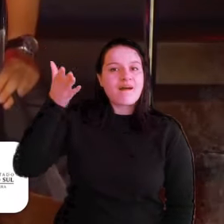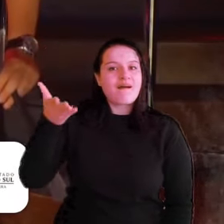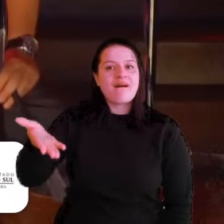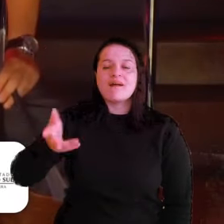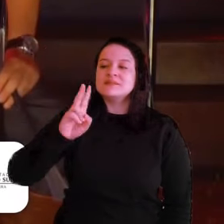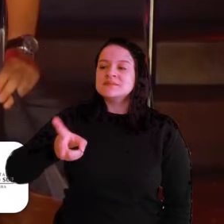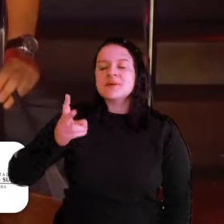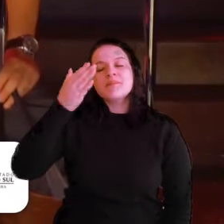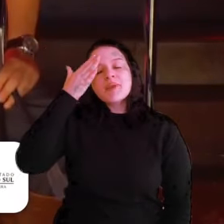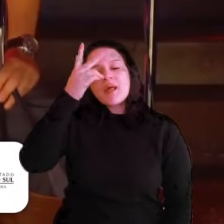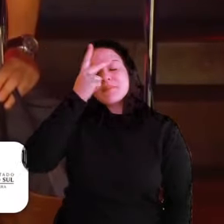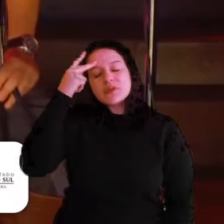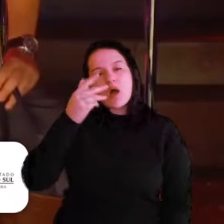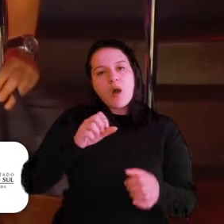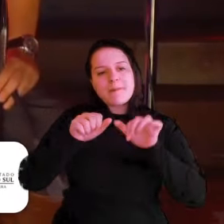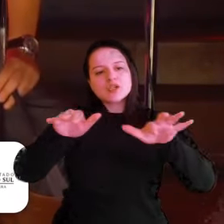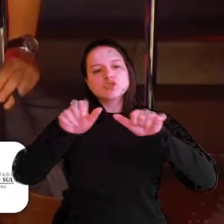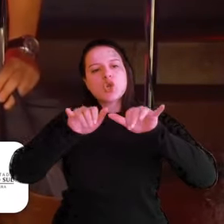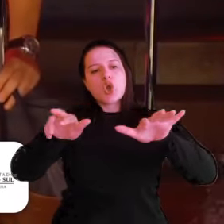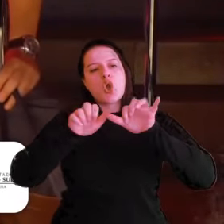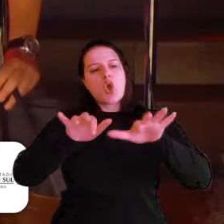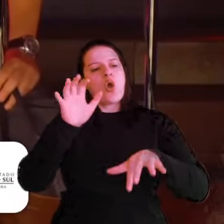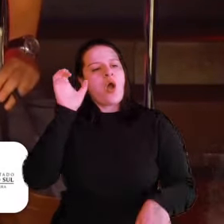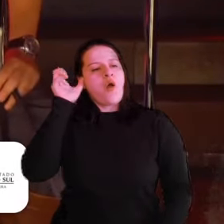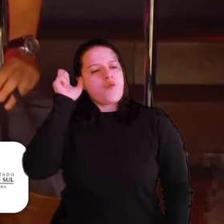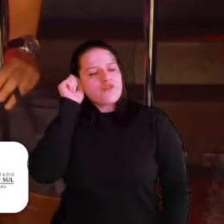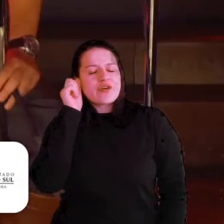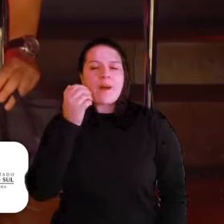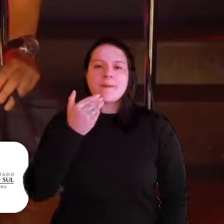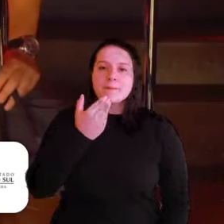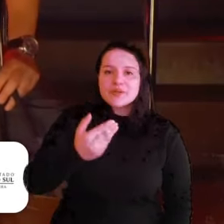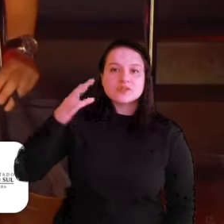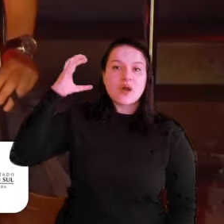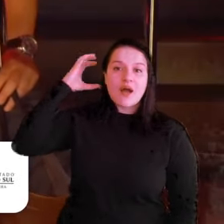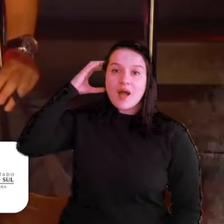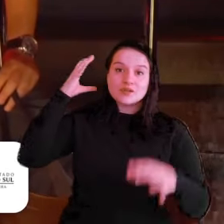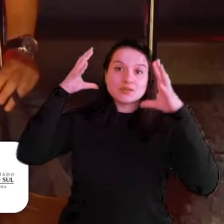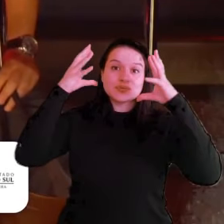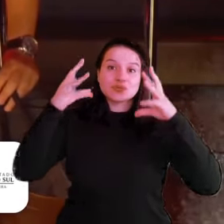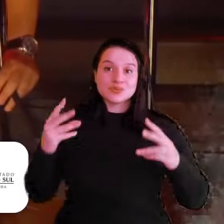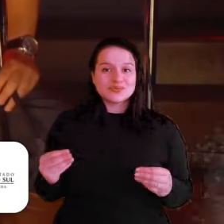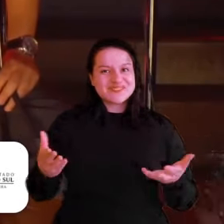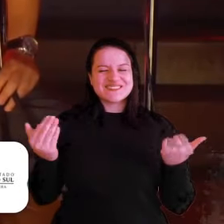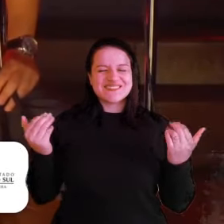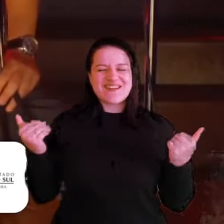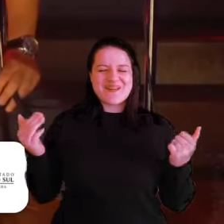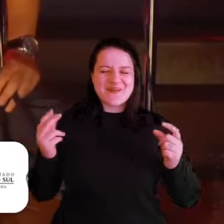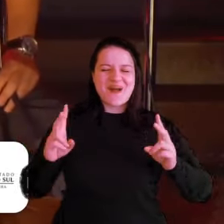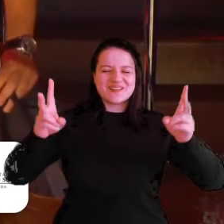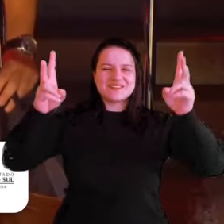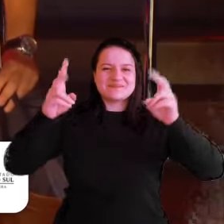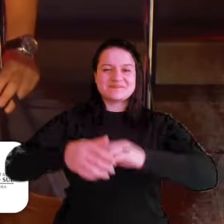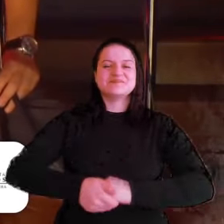certeza. A gente agradece todas as pessoas que compartilharam, que ajudaram a ouvir, pedindo nas suas rádios. E vamos